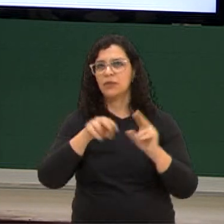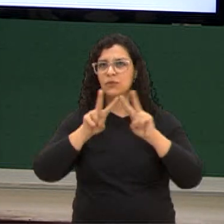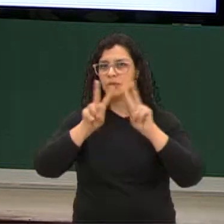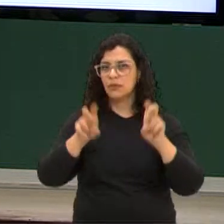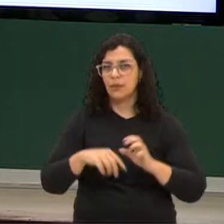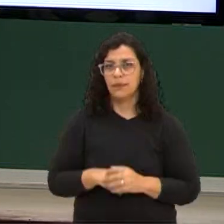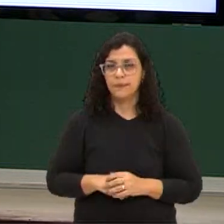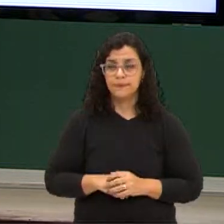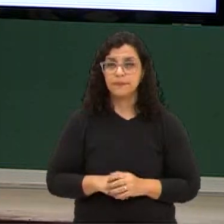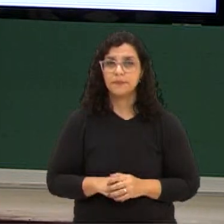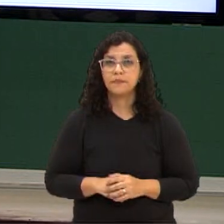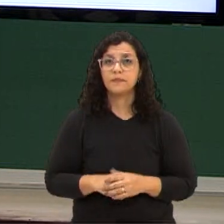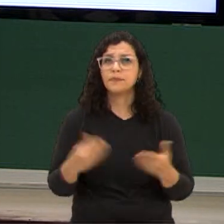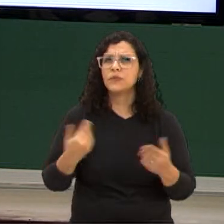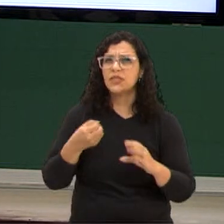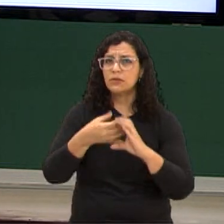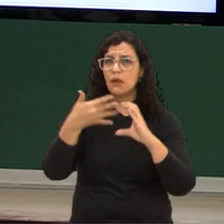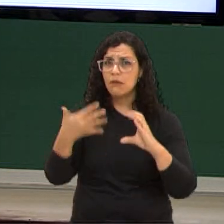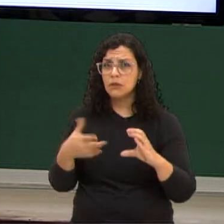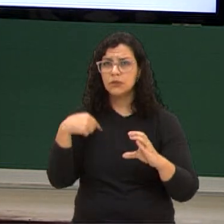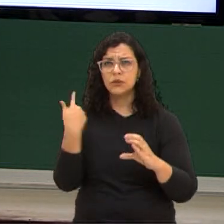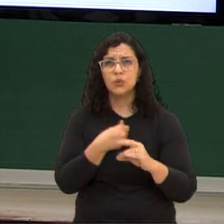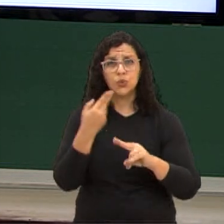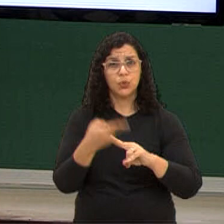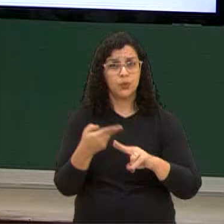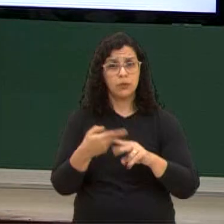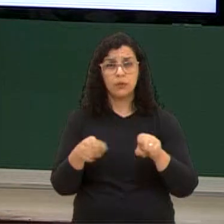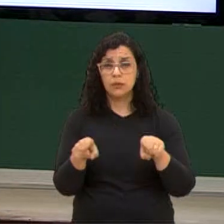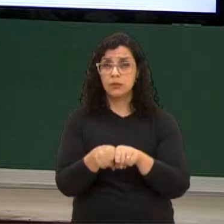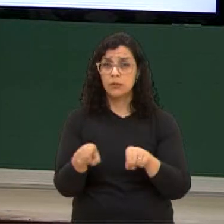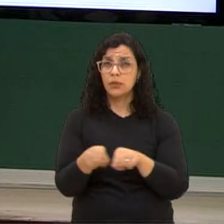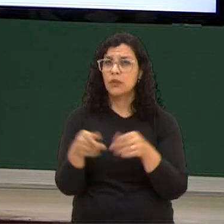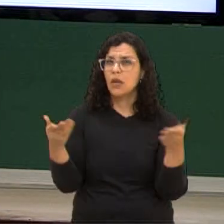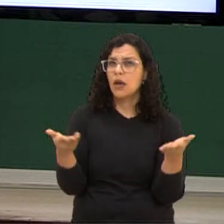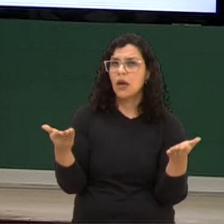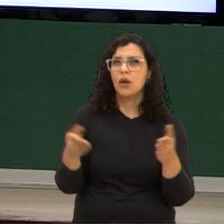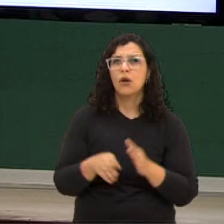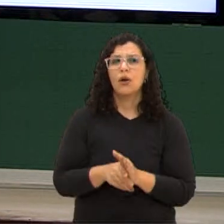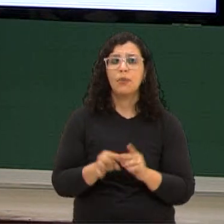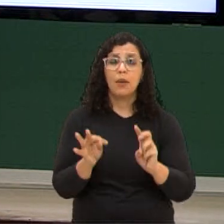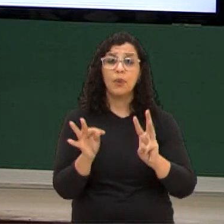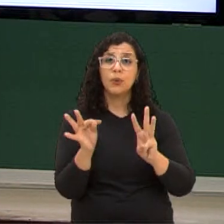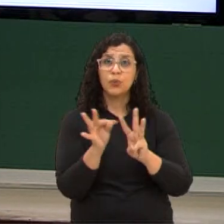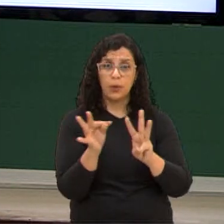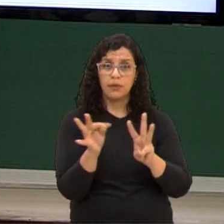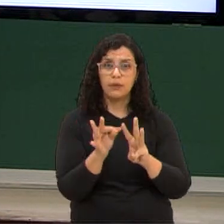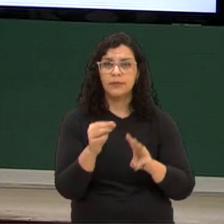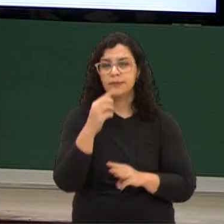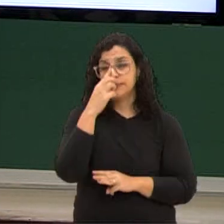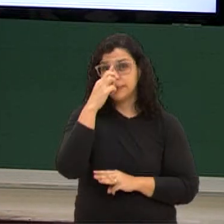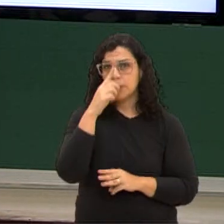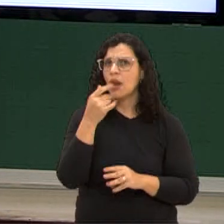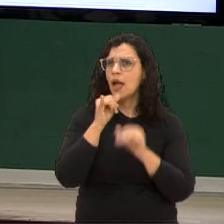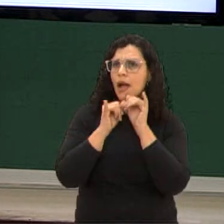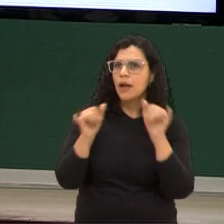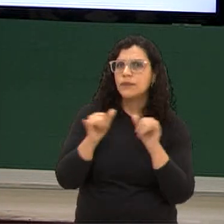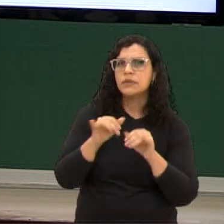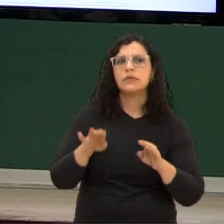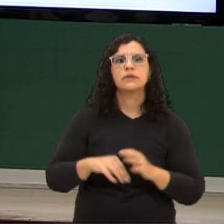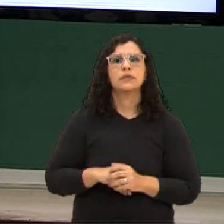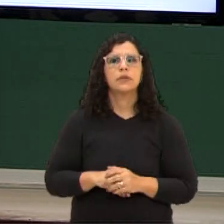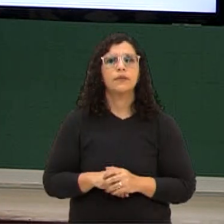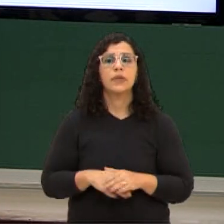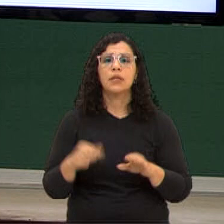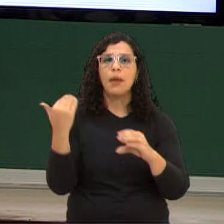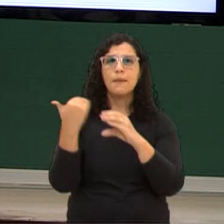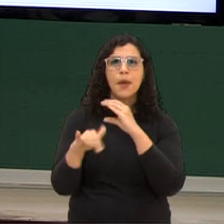Se observarmos as características aqui, os usos do tweet, né, para dar recados,